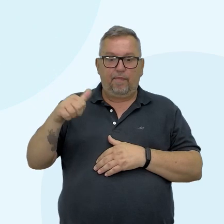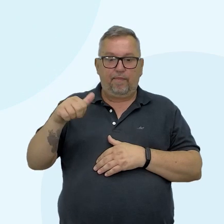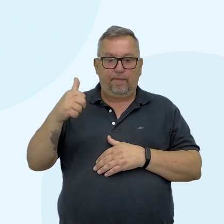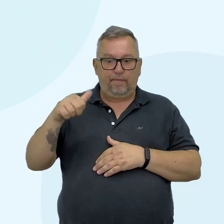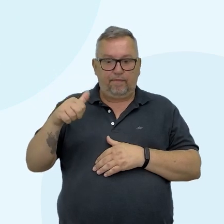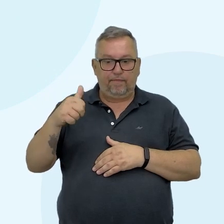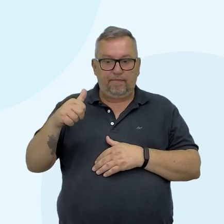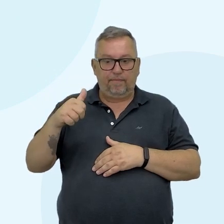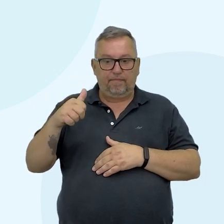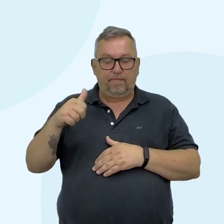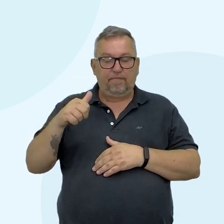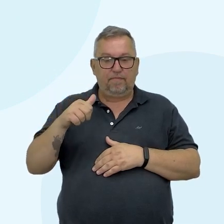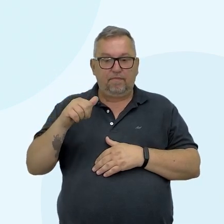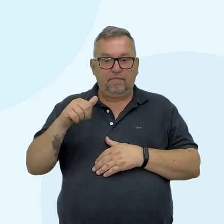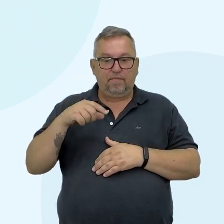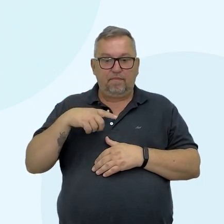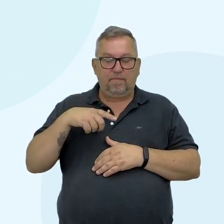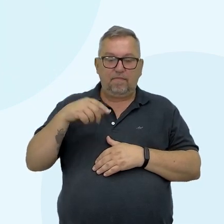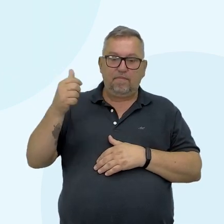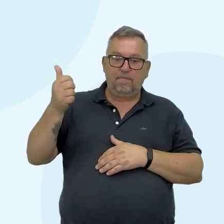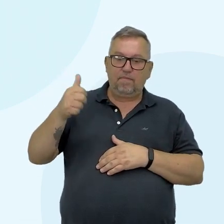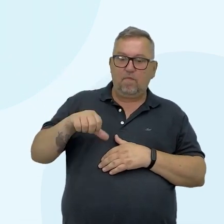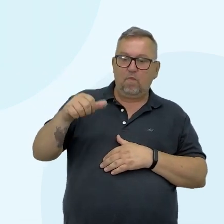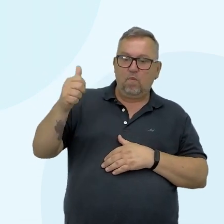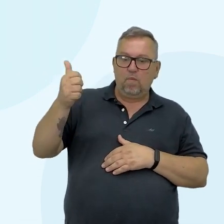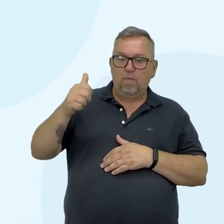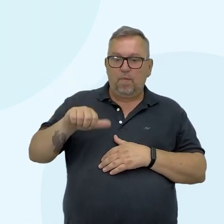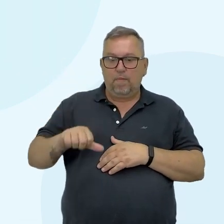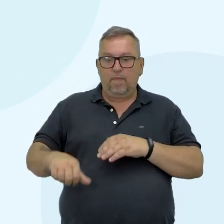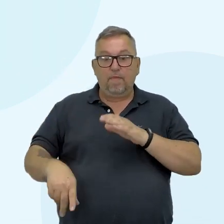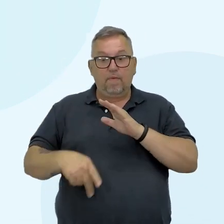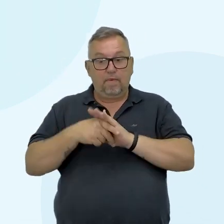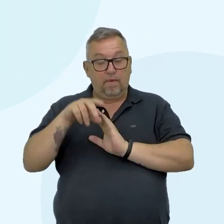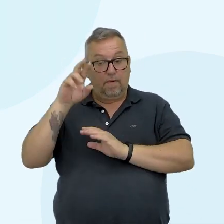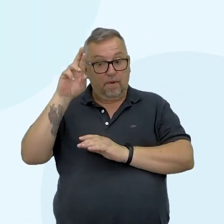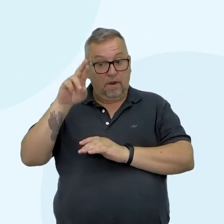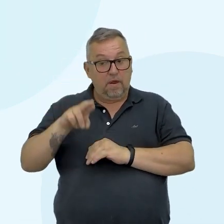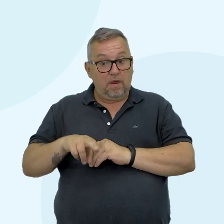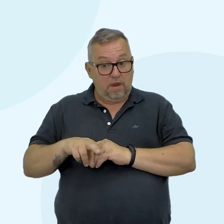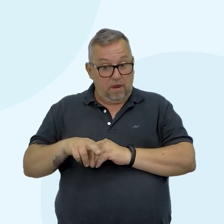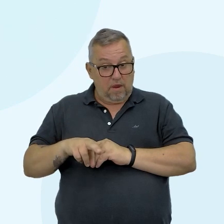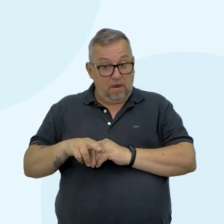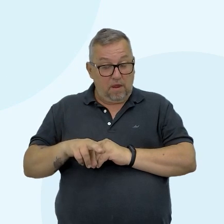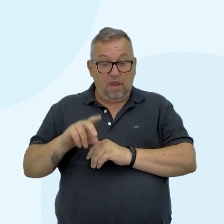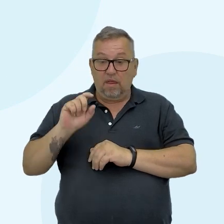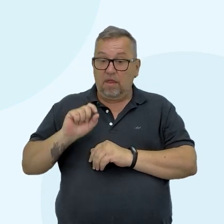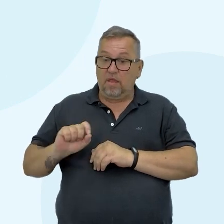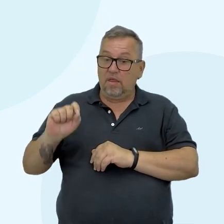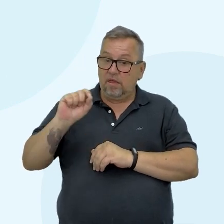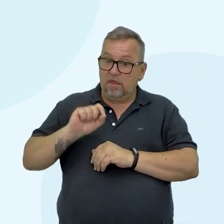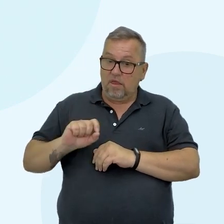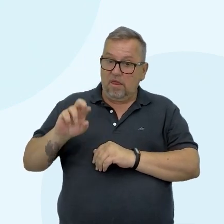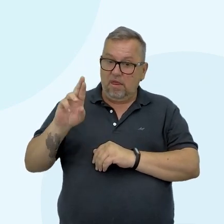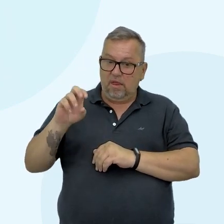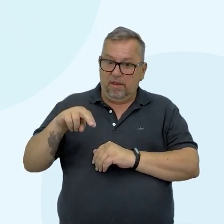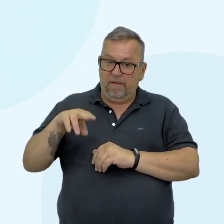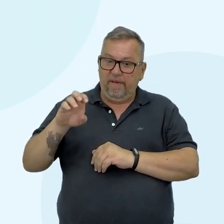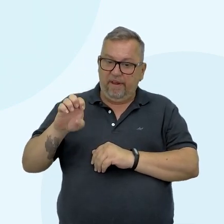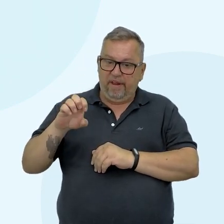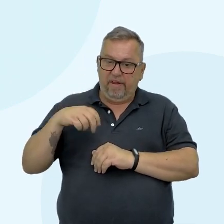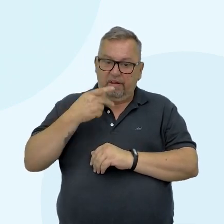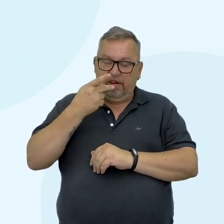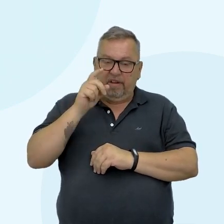Então, essa análise faz parte da razão, ou seja, o que o René Descartes, como filósofo,